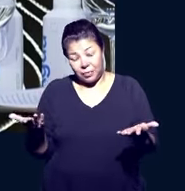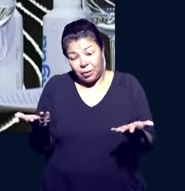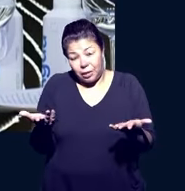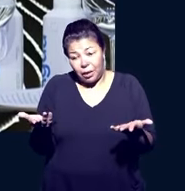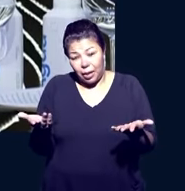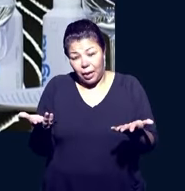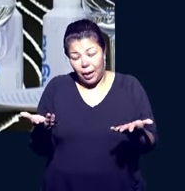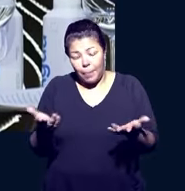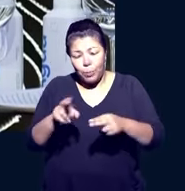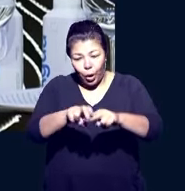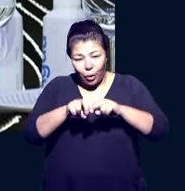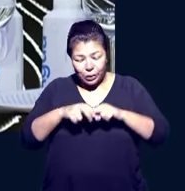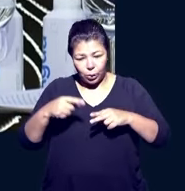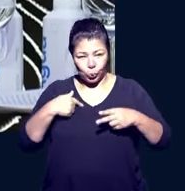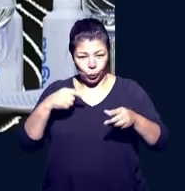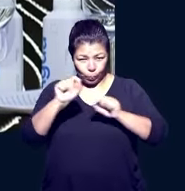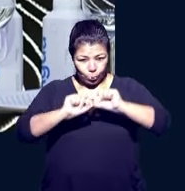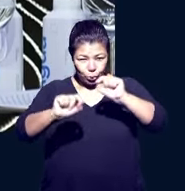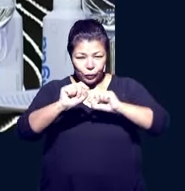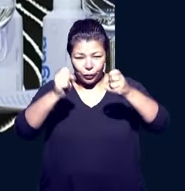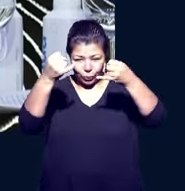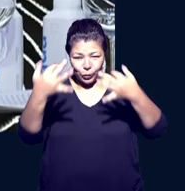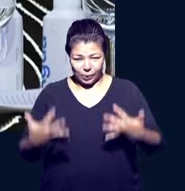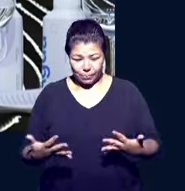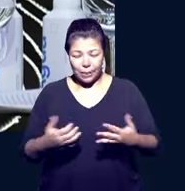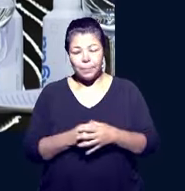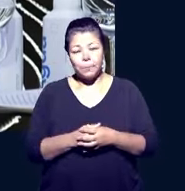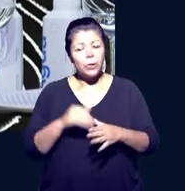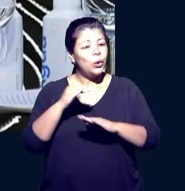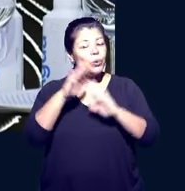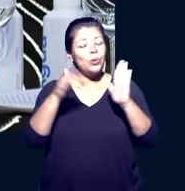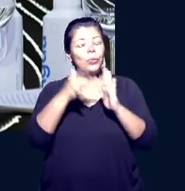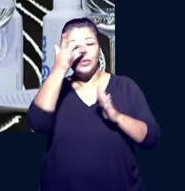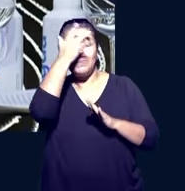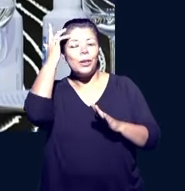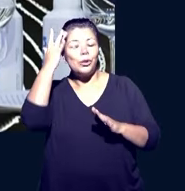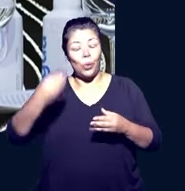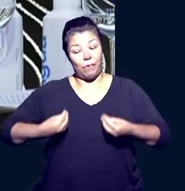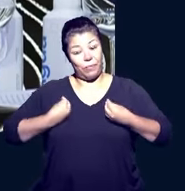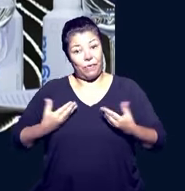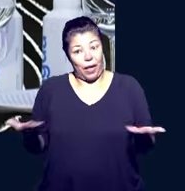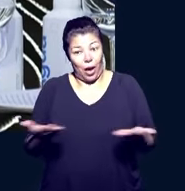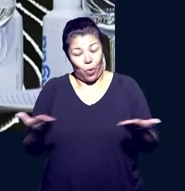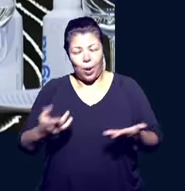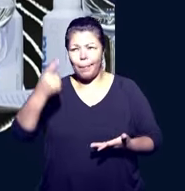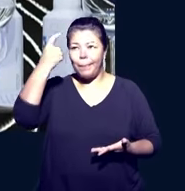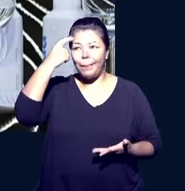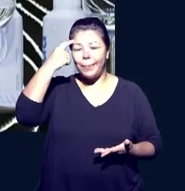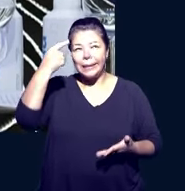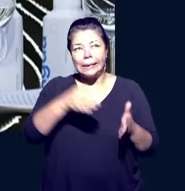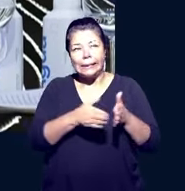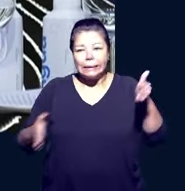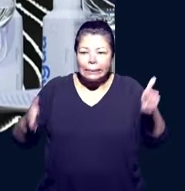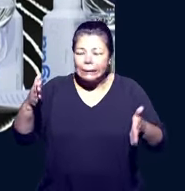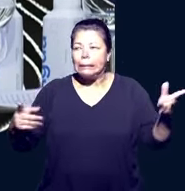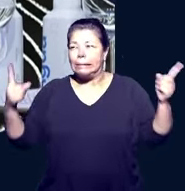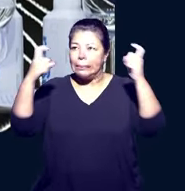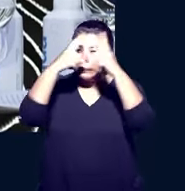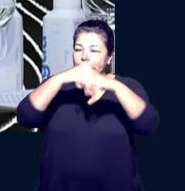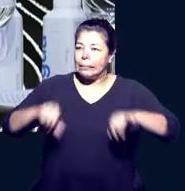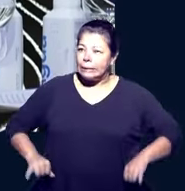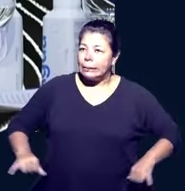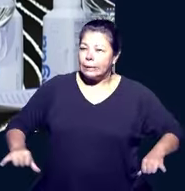expus aqui todo o contemporâneo tem a tendência de achar que a época que ele está vivendo é muito dramática eu vejo isso tudo com muita